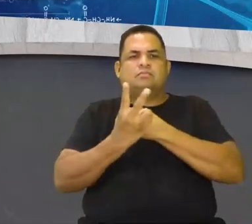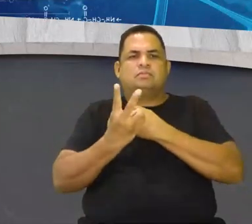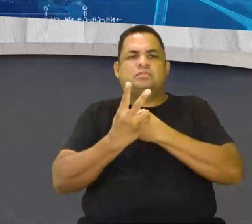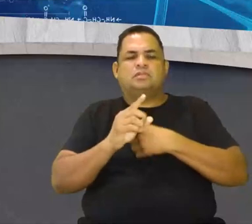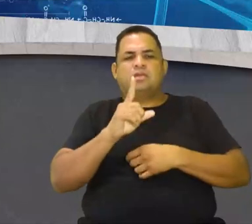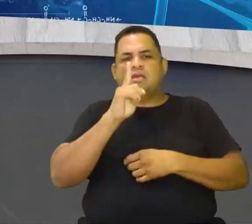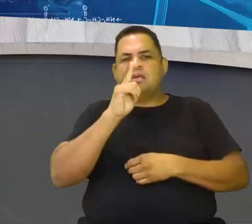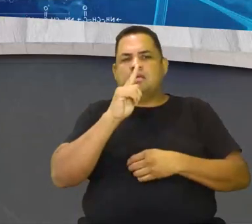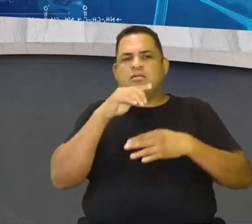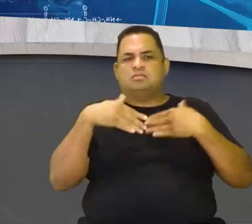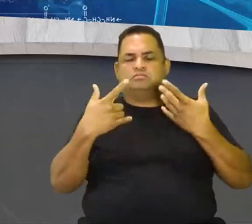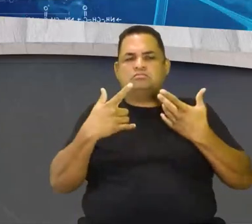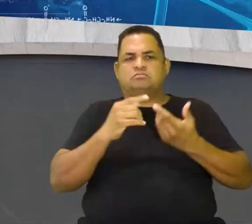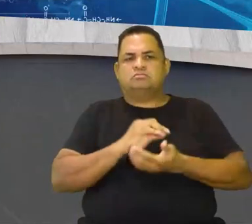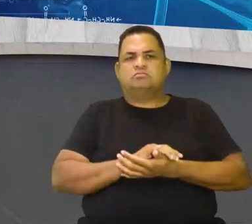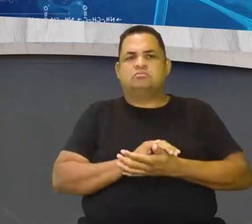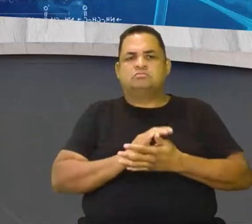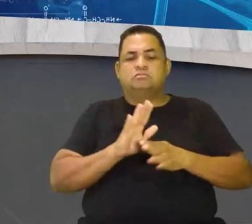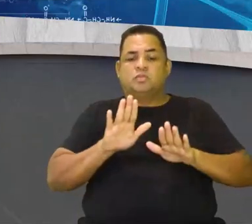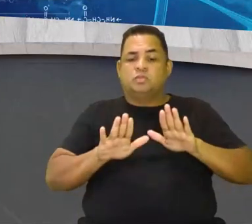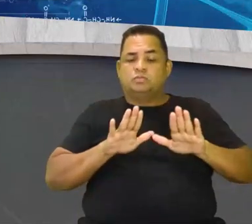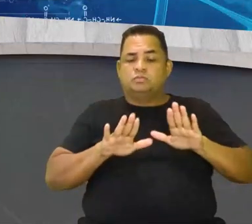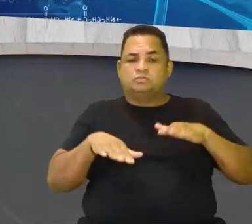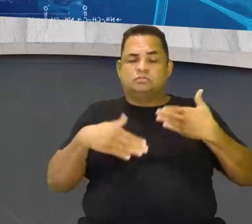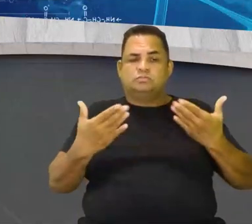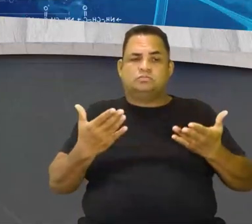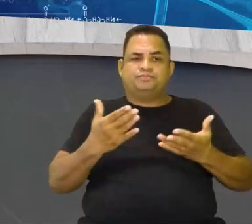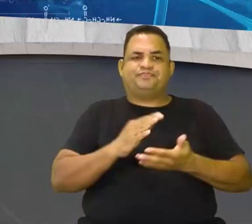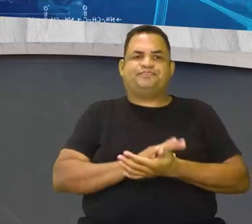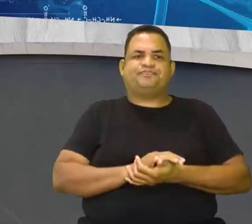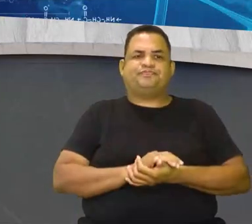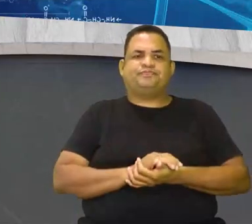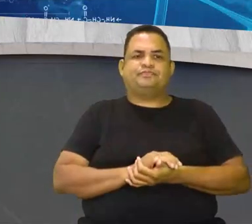pura. Do contrário, cuidado,